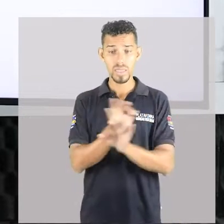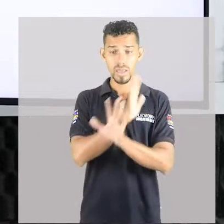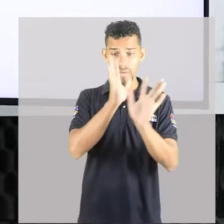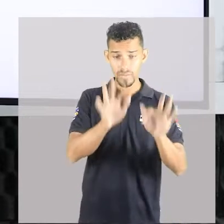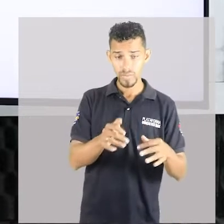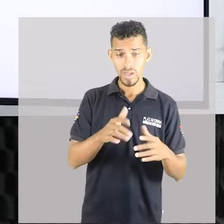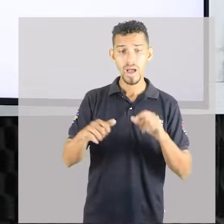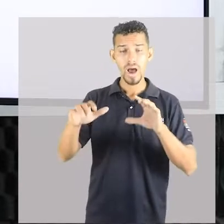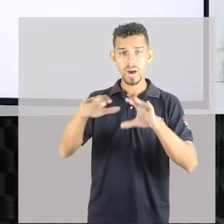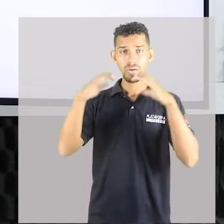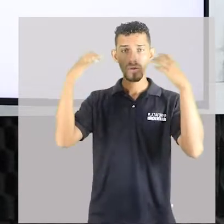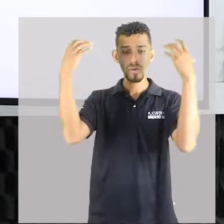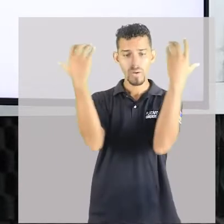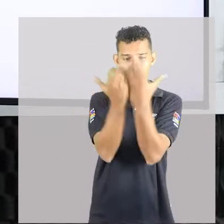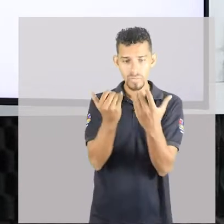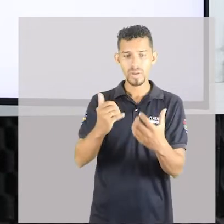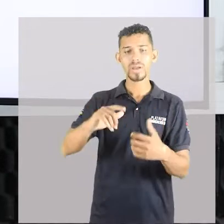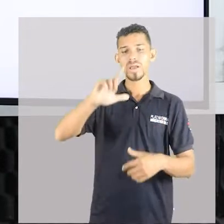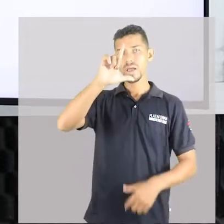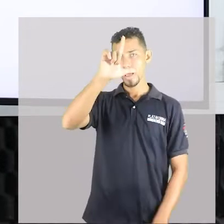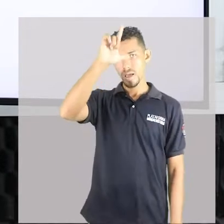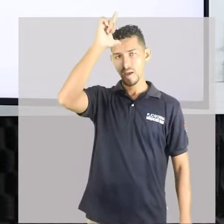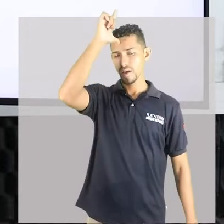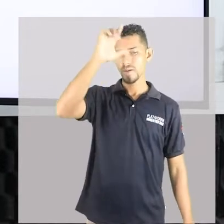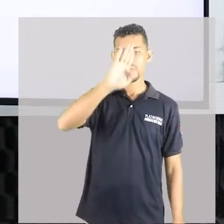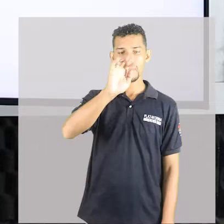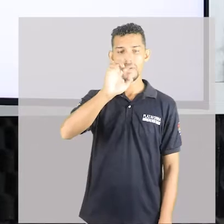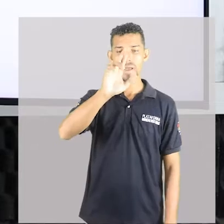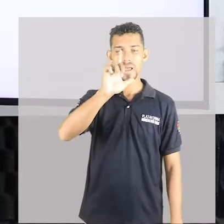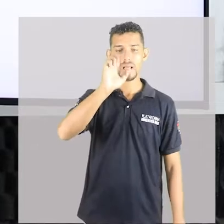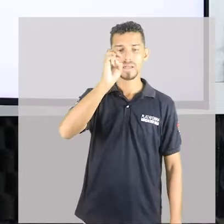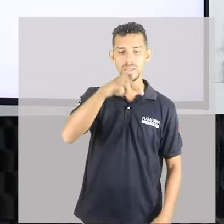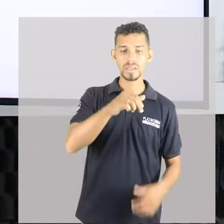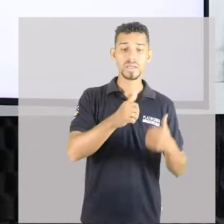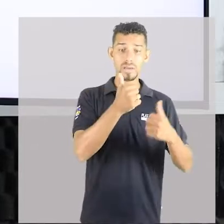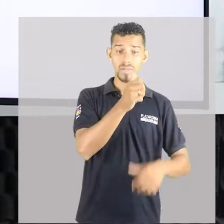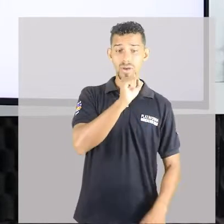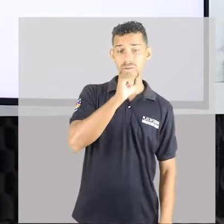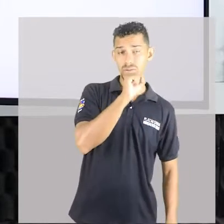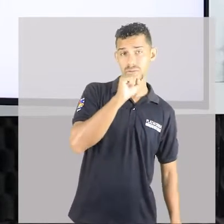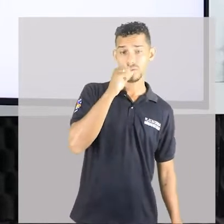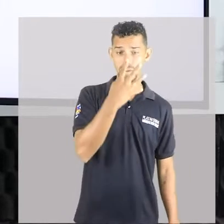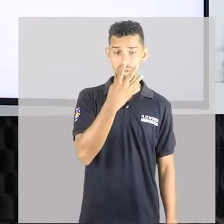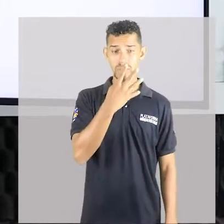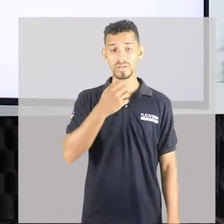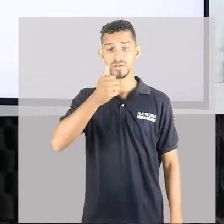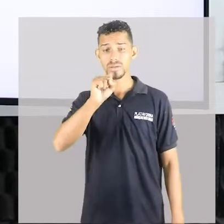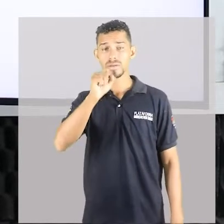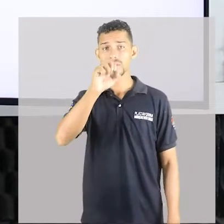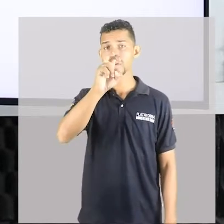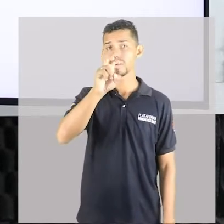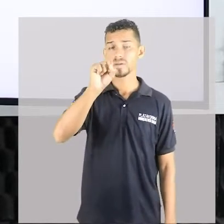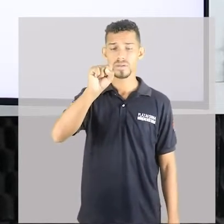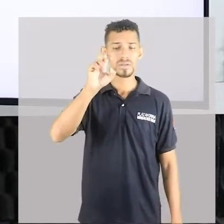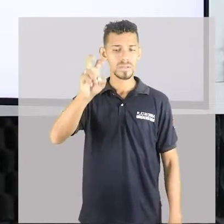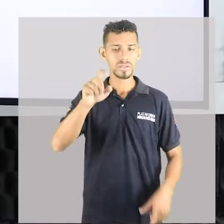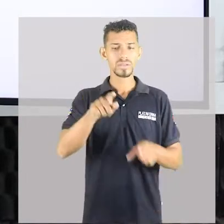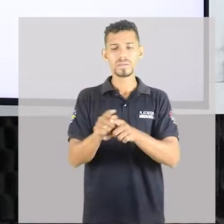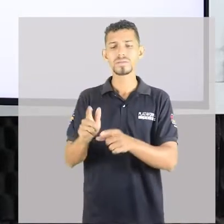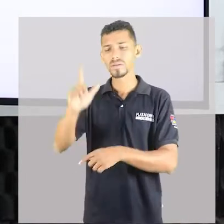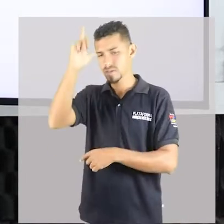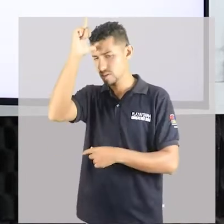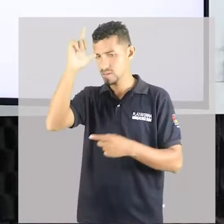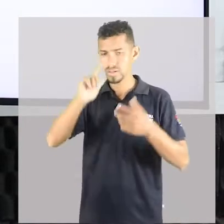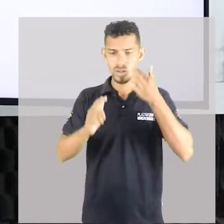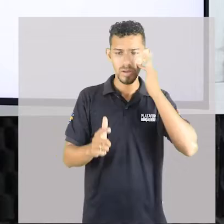que Grã-Bretanha, França, Bélgica, Alemanha, Itália, Espanha e Portugal vão sentar e vão partilhar. Vão dizer, essa parte aqui